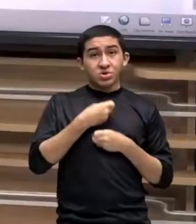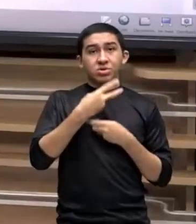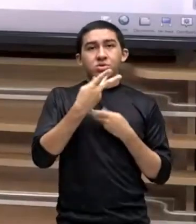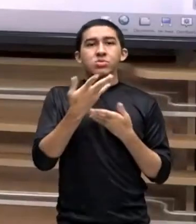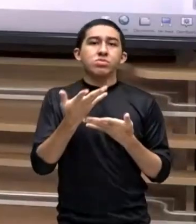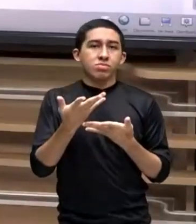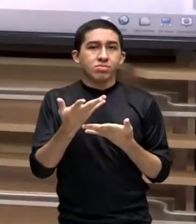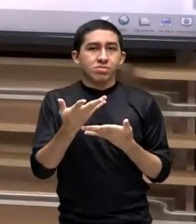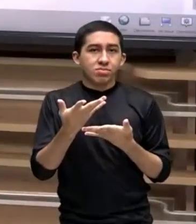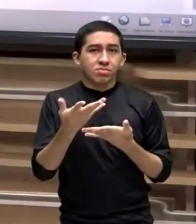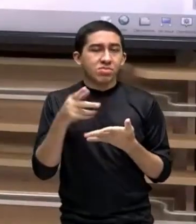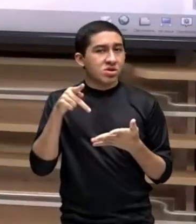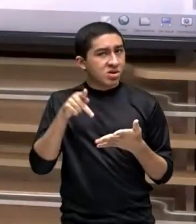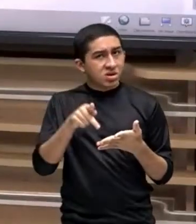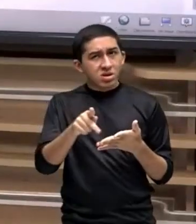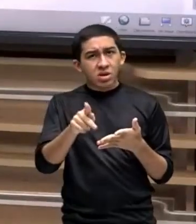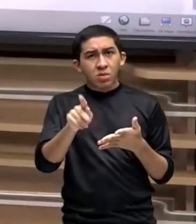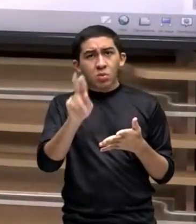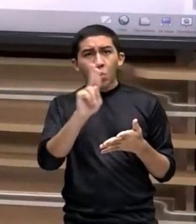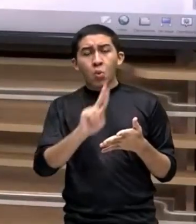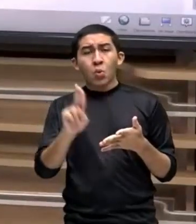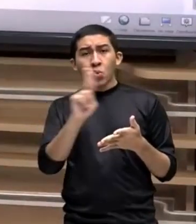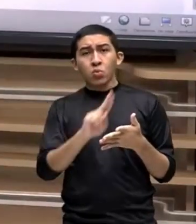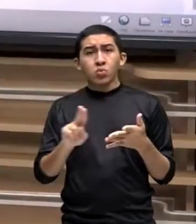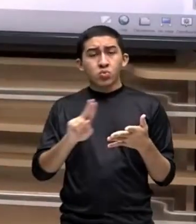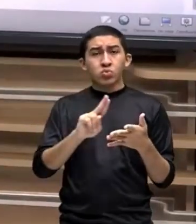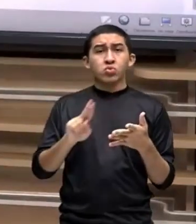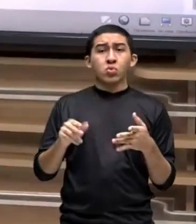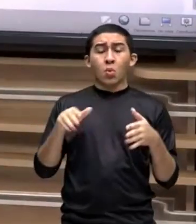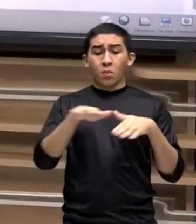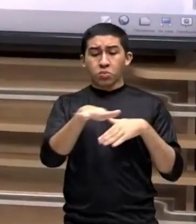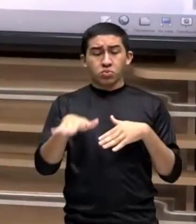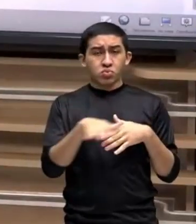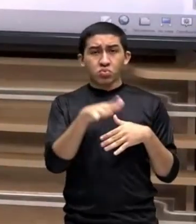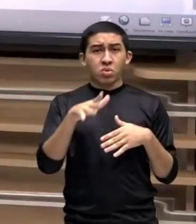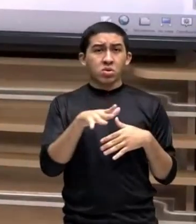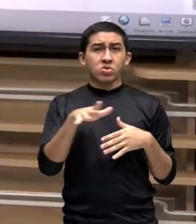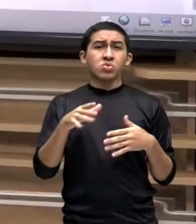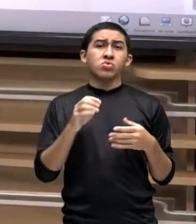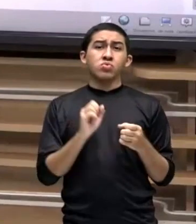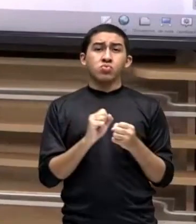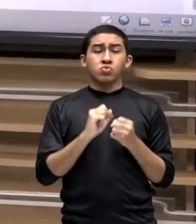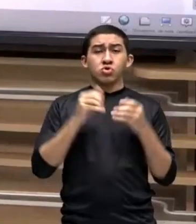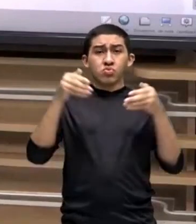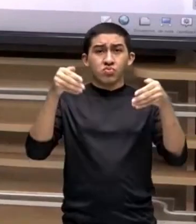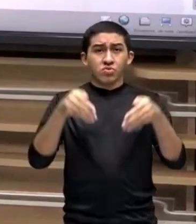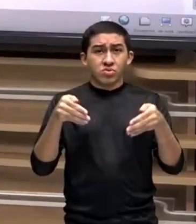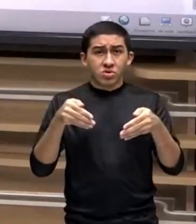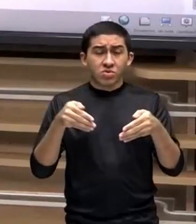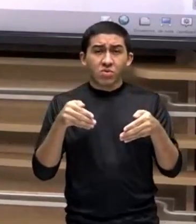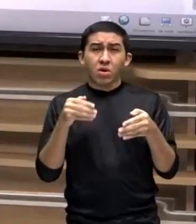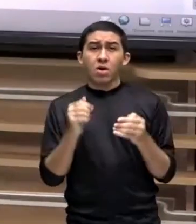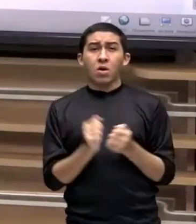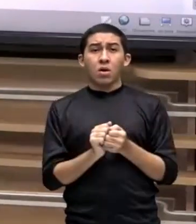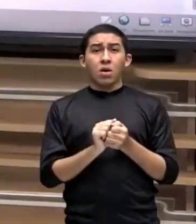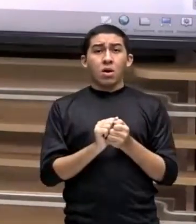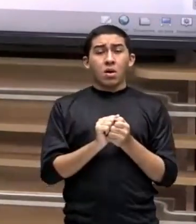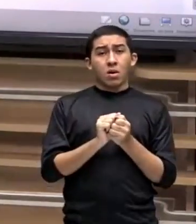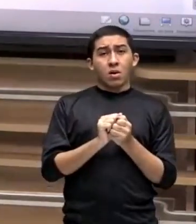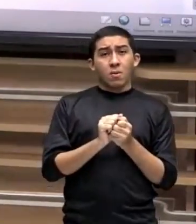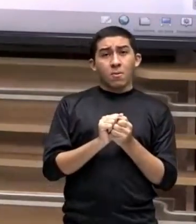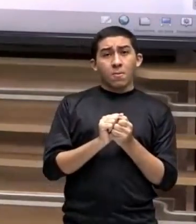Elas vão estar inseridas em contextos específicos e a ideia é fazer com que a minha mensagem, fazer com que